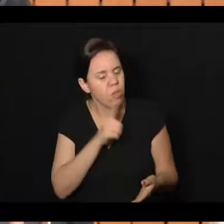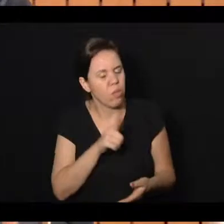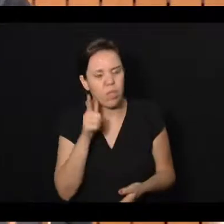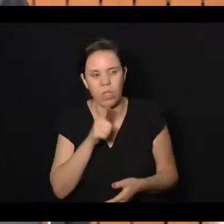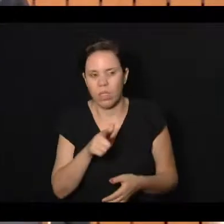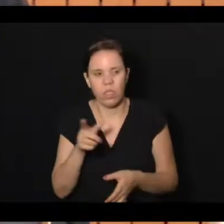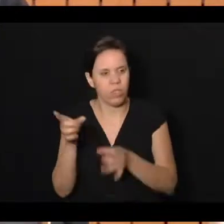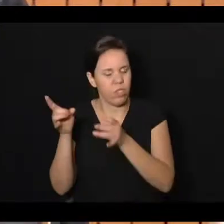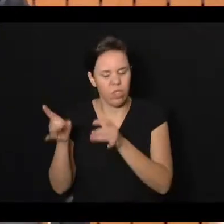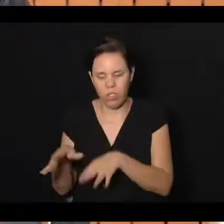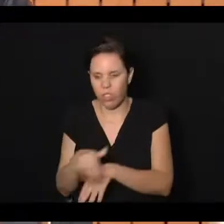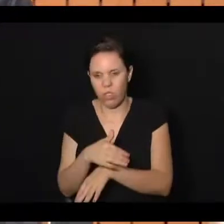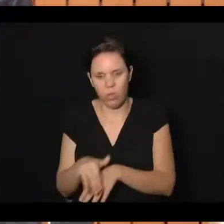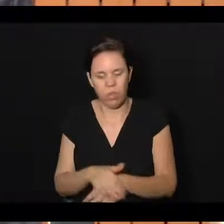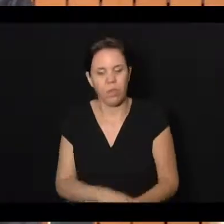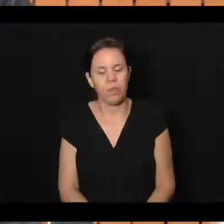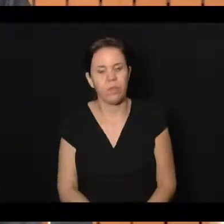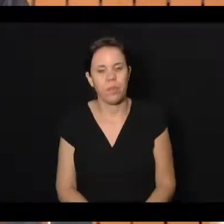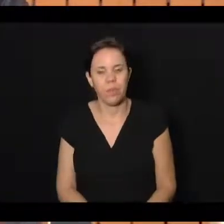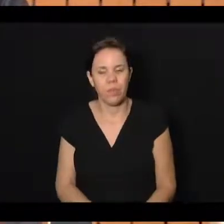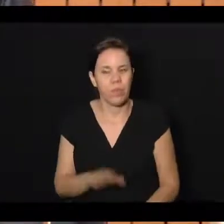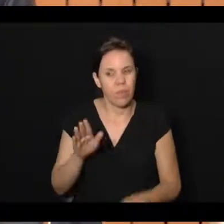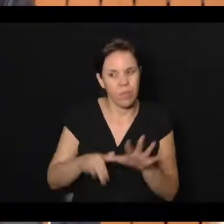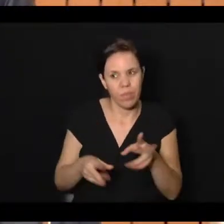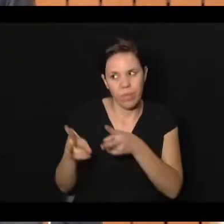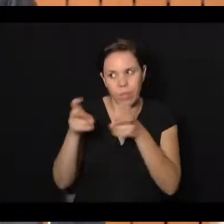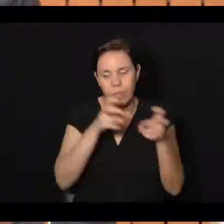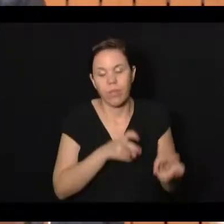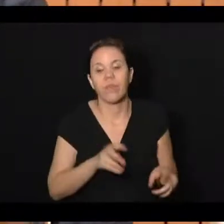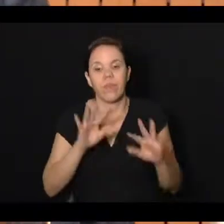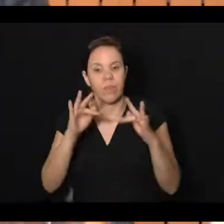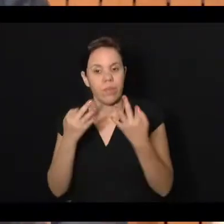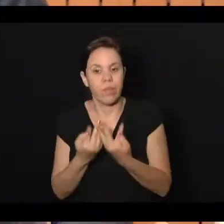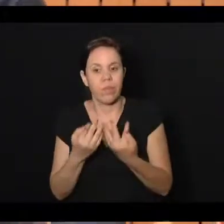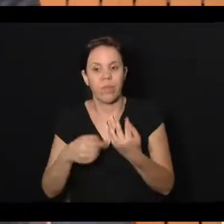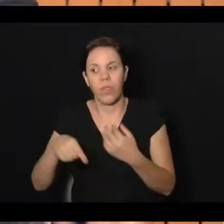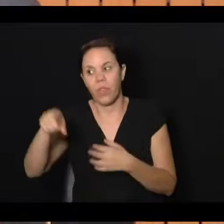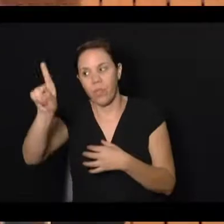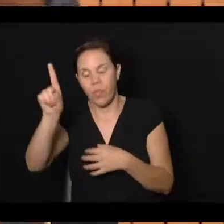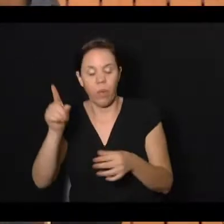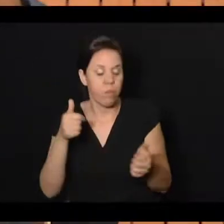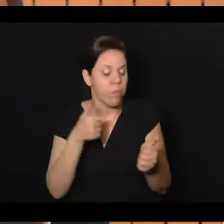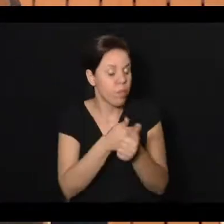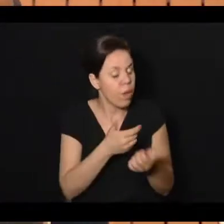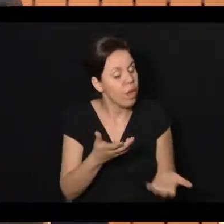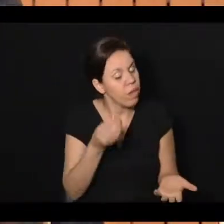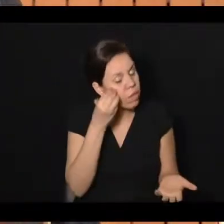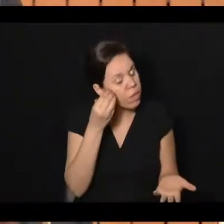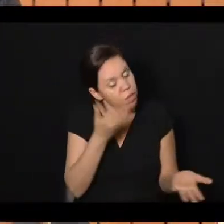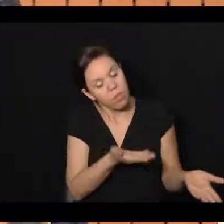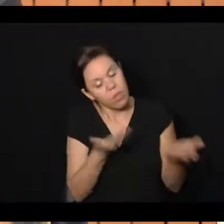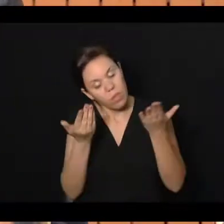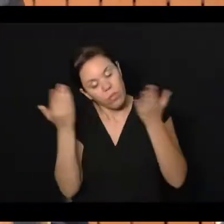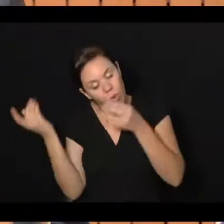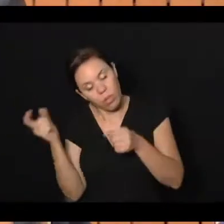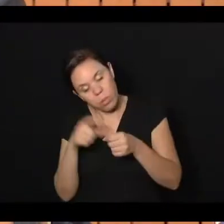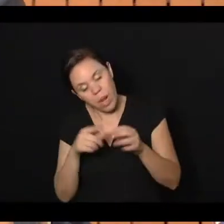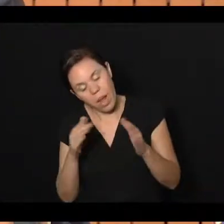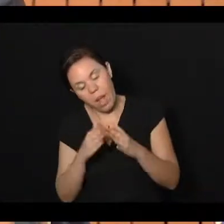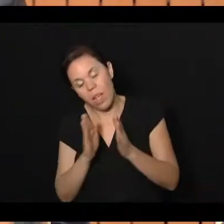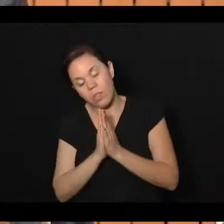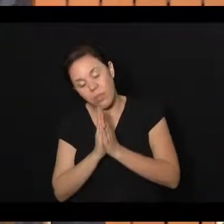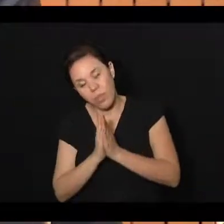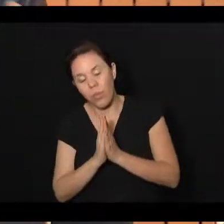vou ficar lá e muitas vezes em escuta tem alguns relatos de familiares que vão até a rua e tentam chamar a pessoa pra voltar